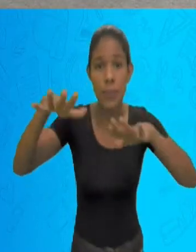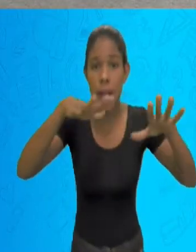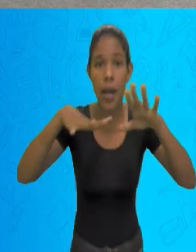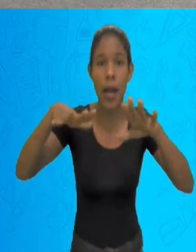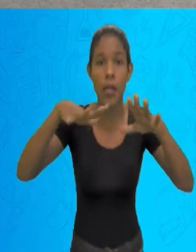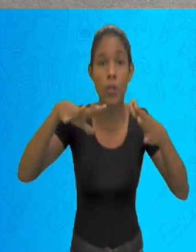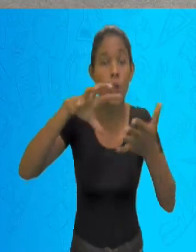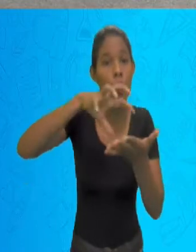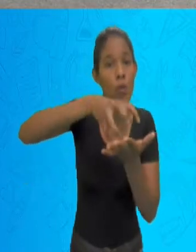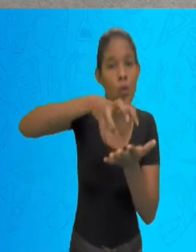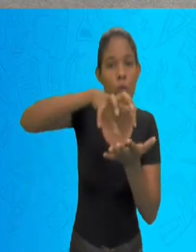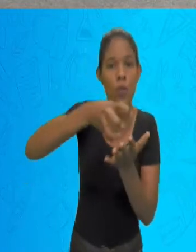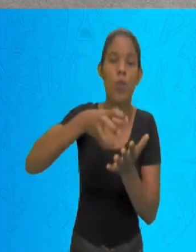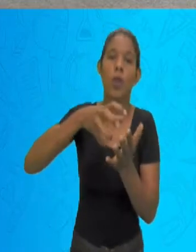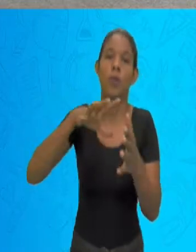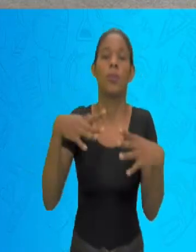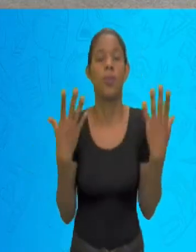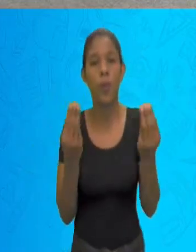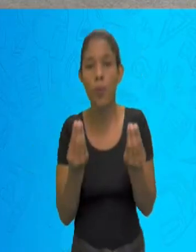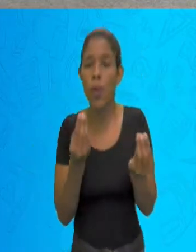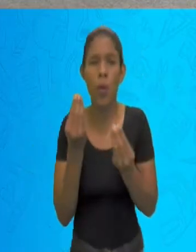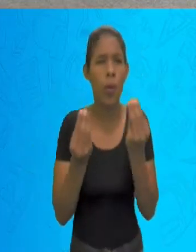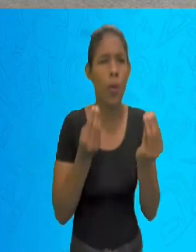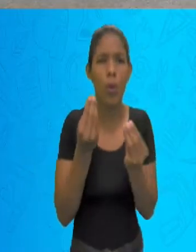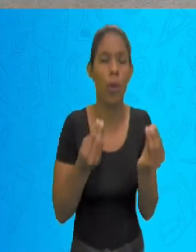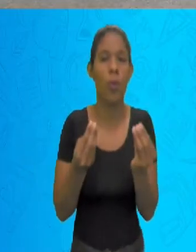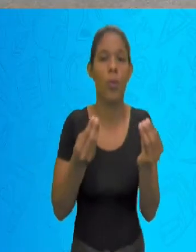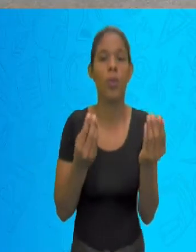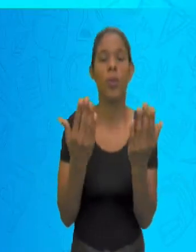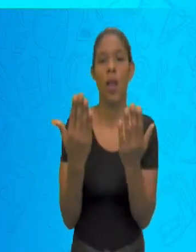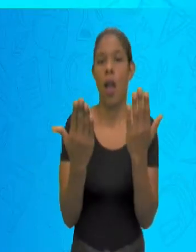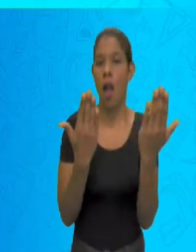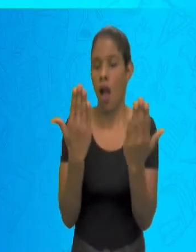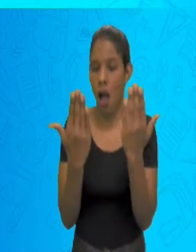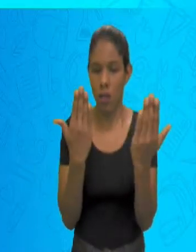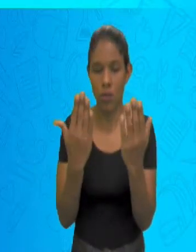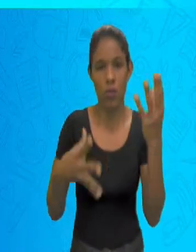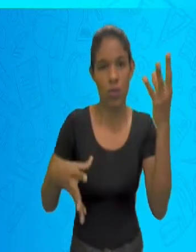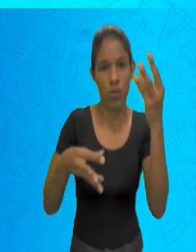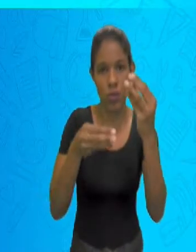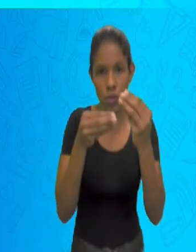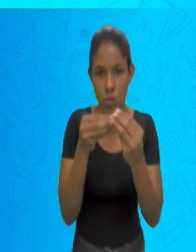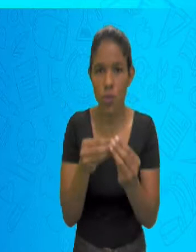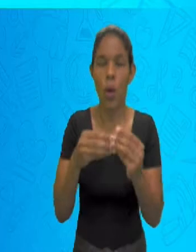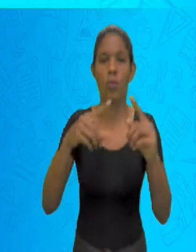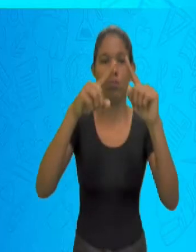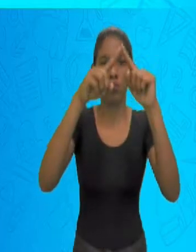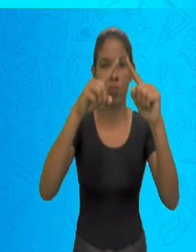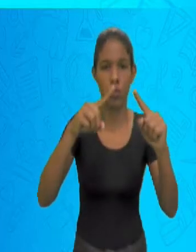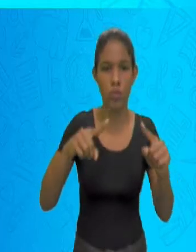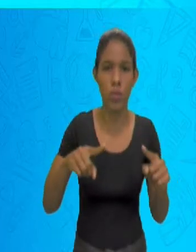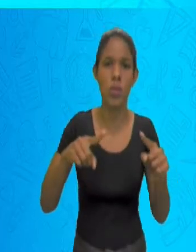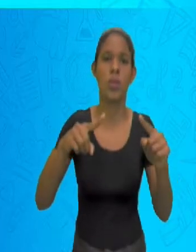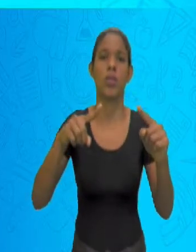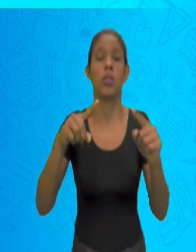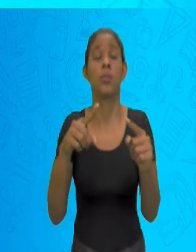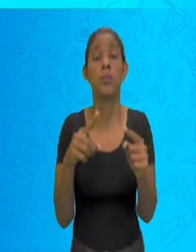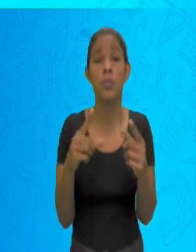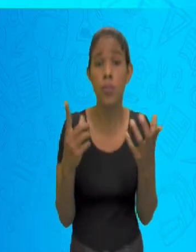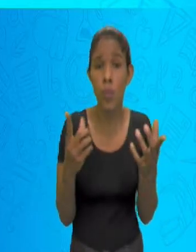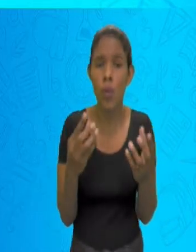figuras espaciais e suas planificações, prismas, pirâmides, cilindros e cones,